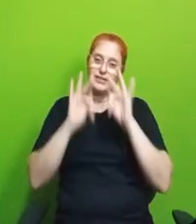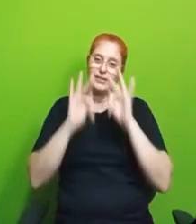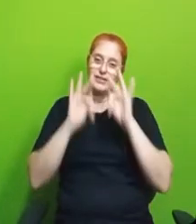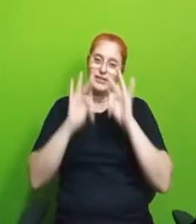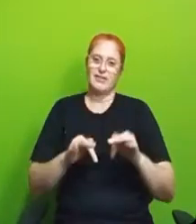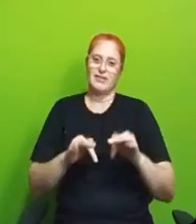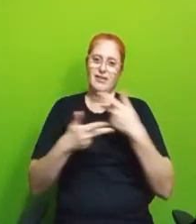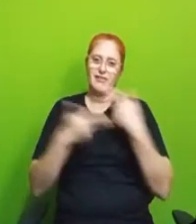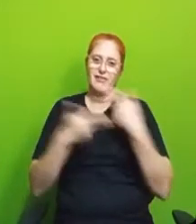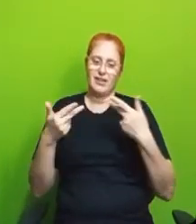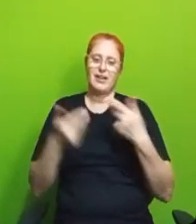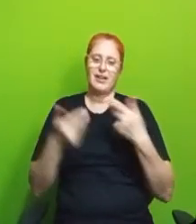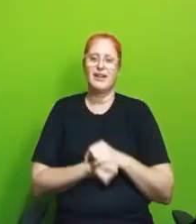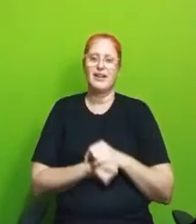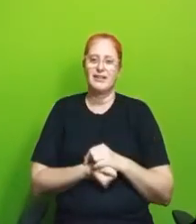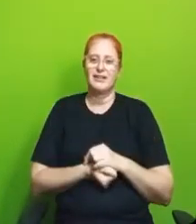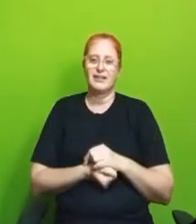que você queira?